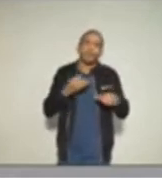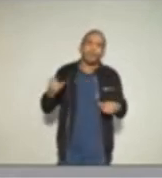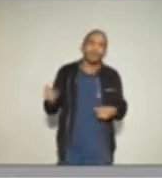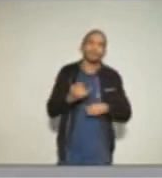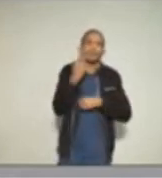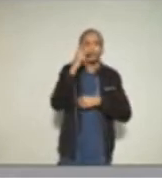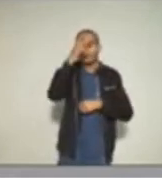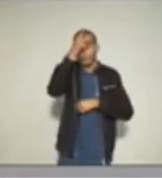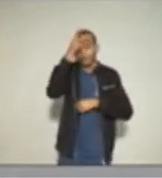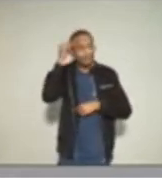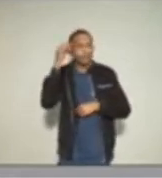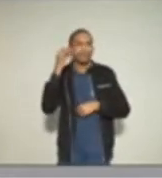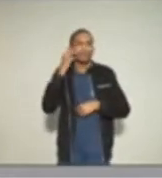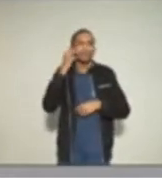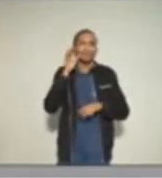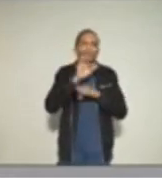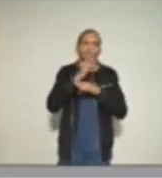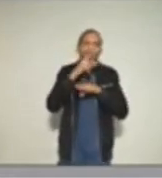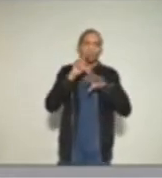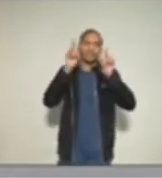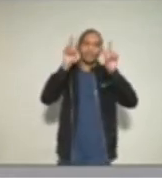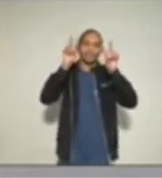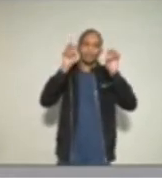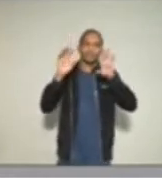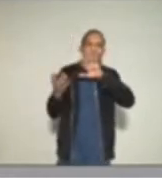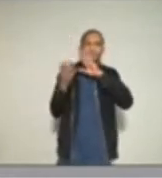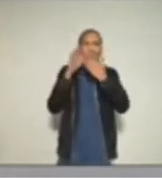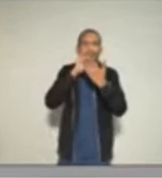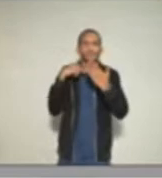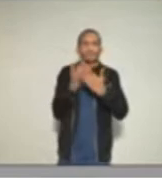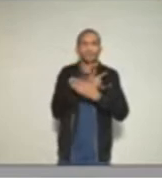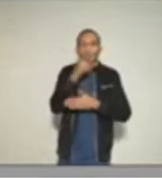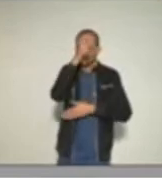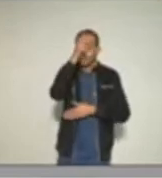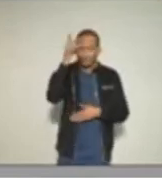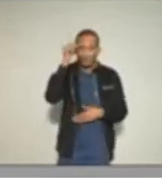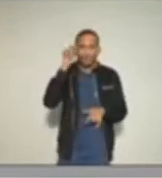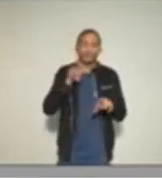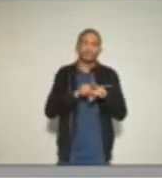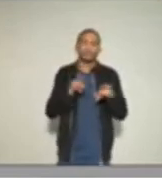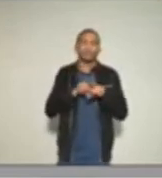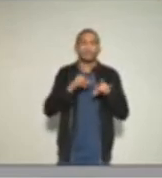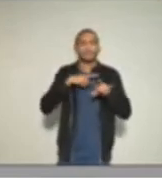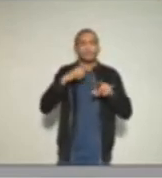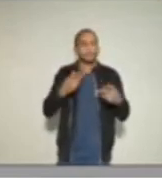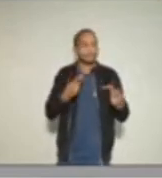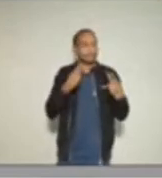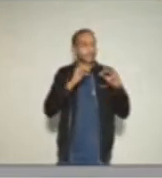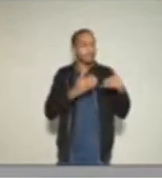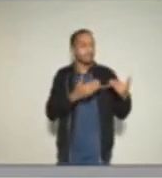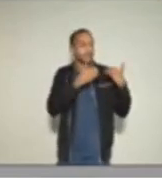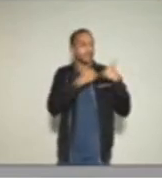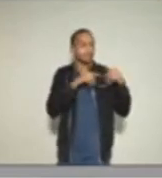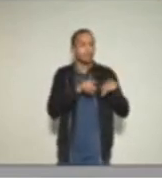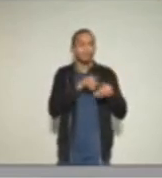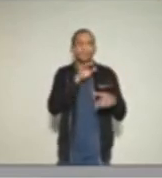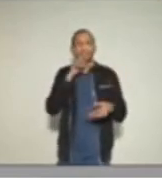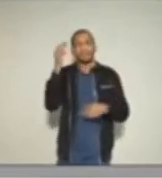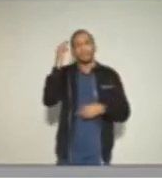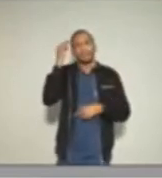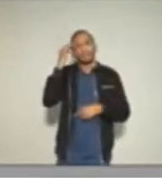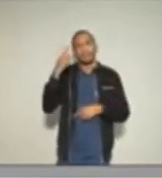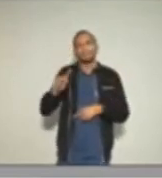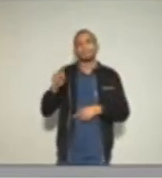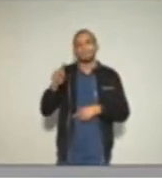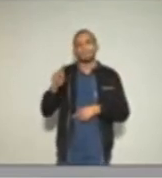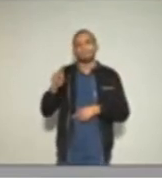o prefeito Bruno Covas deu a esse tema. Então, inclusive nós da prefeitura, Pedro, temos esse compromisso, até com a memória do prefeito